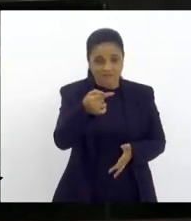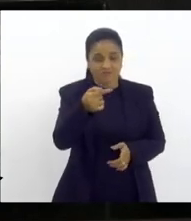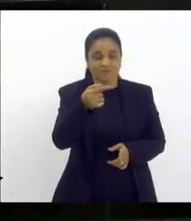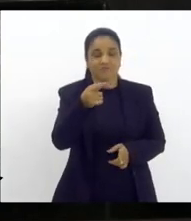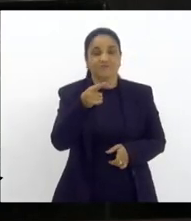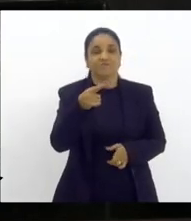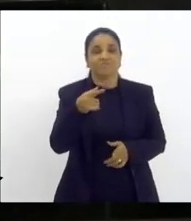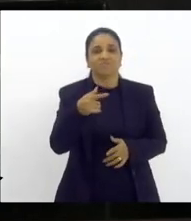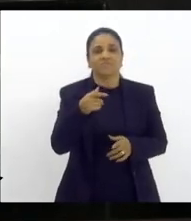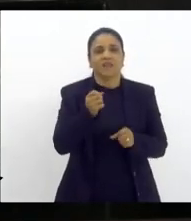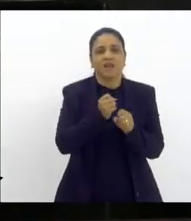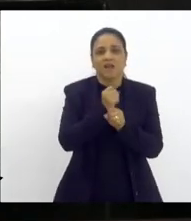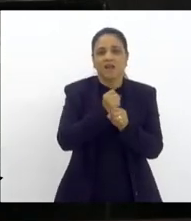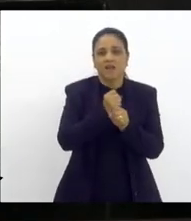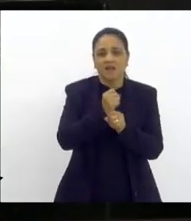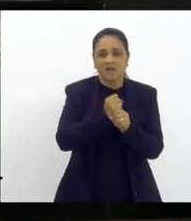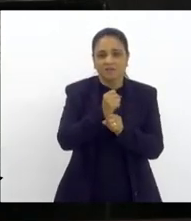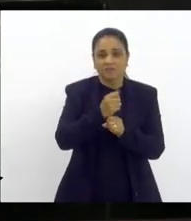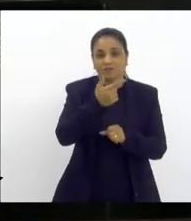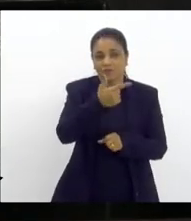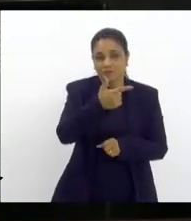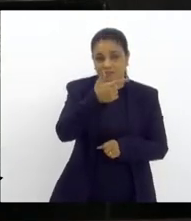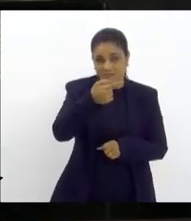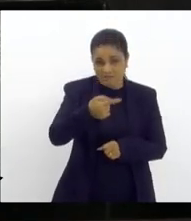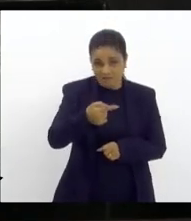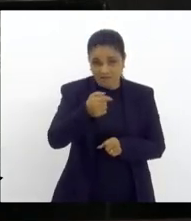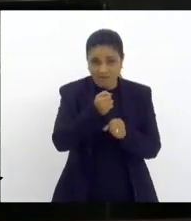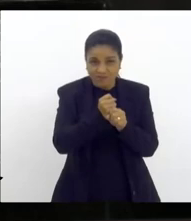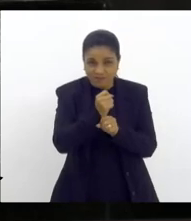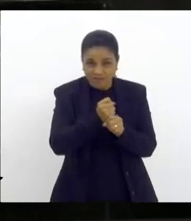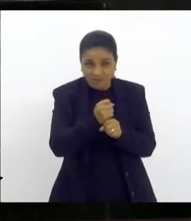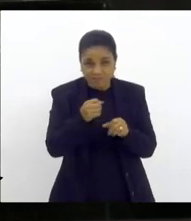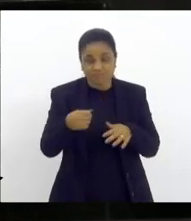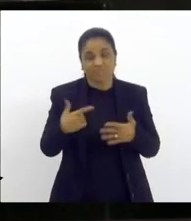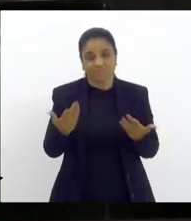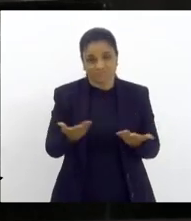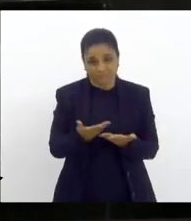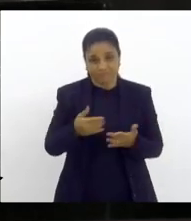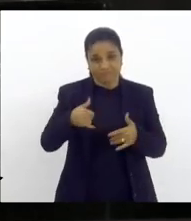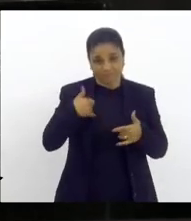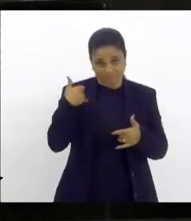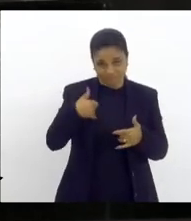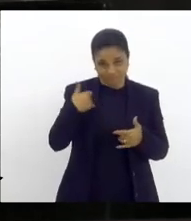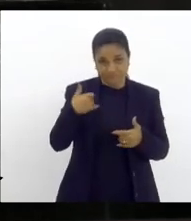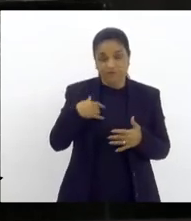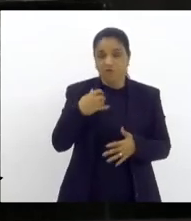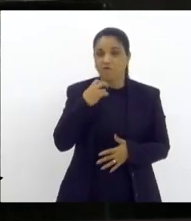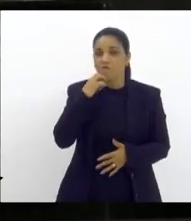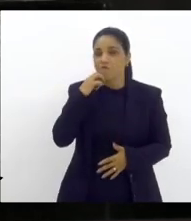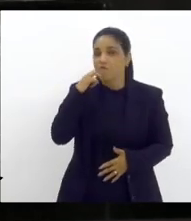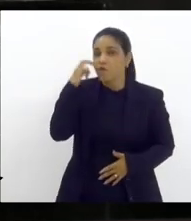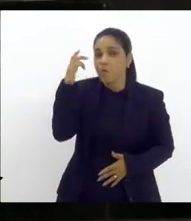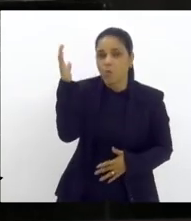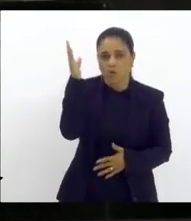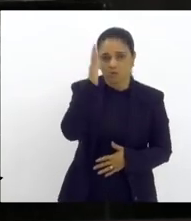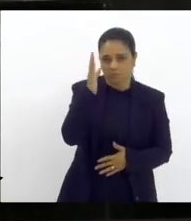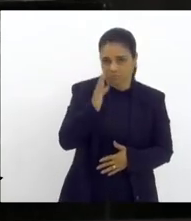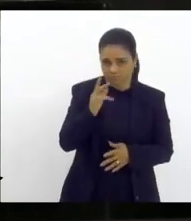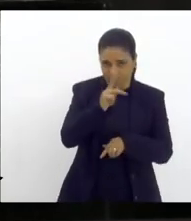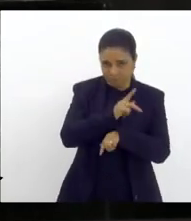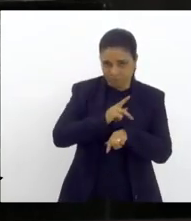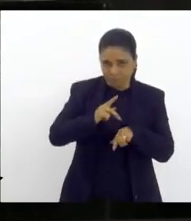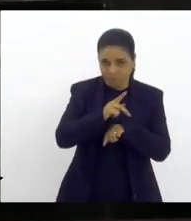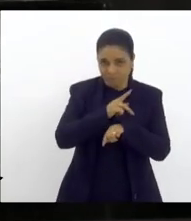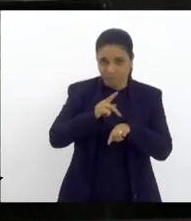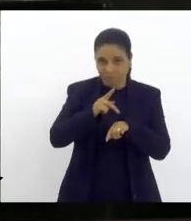anos transformou-se e uma das maiores vergonhas do país porque alcançou